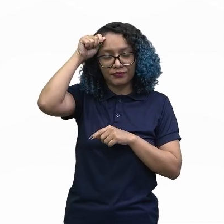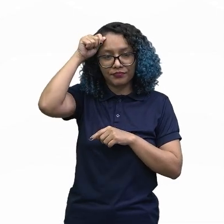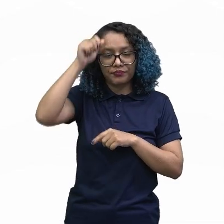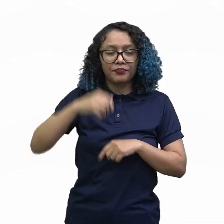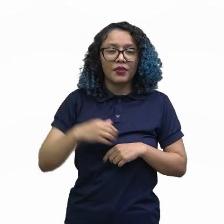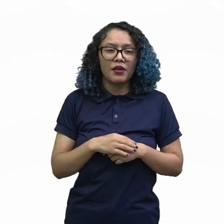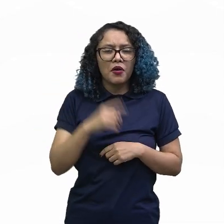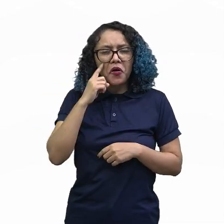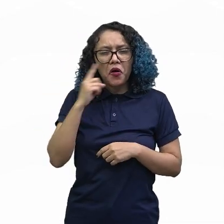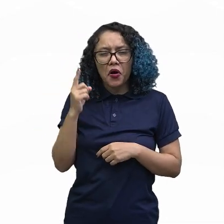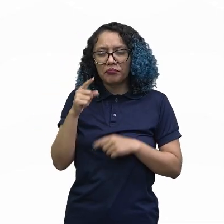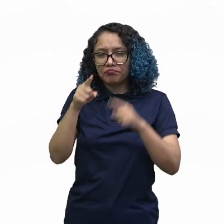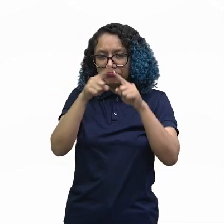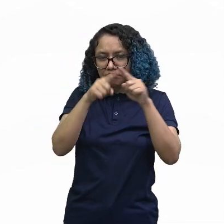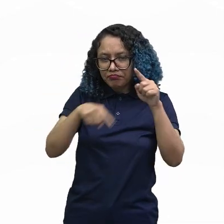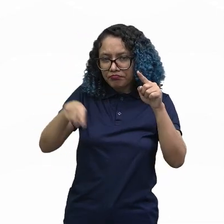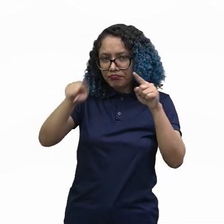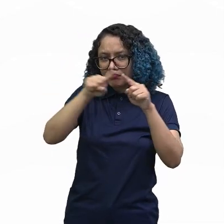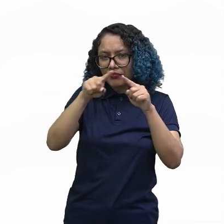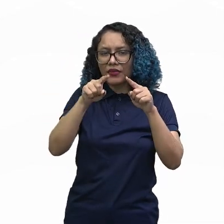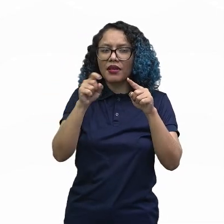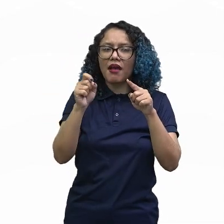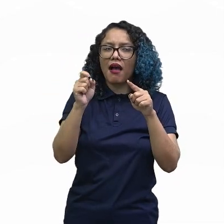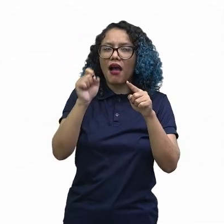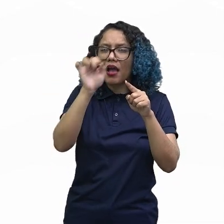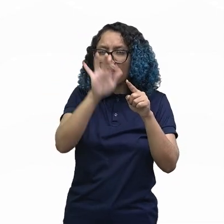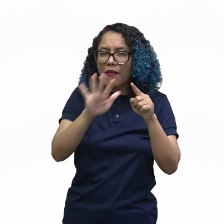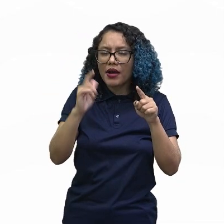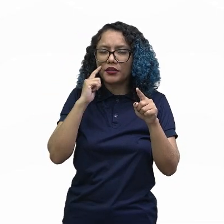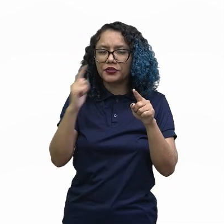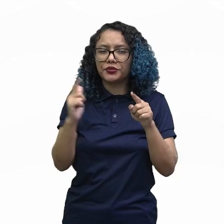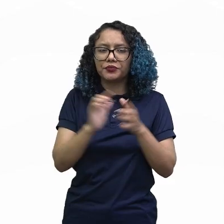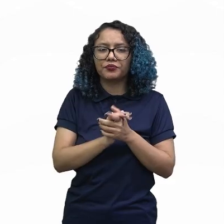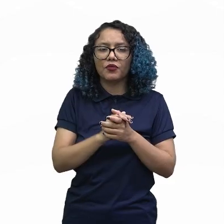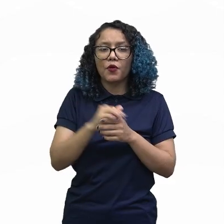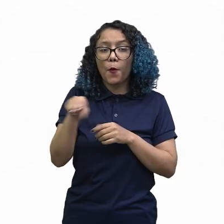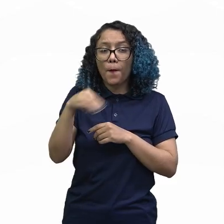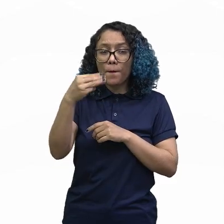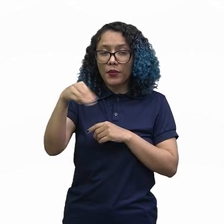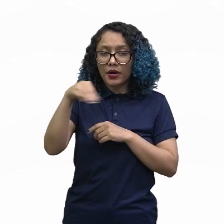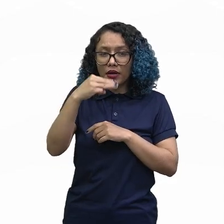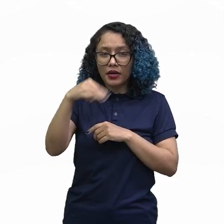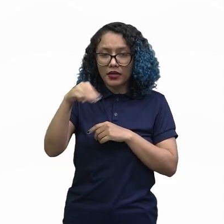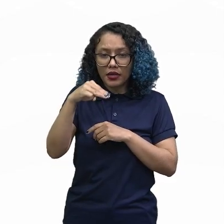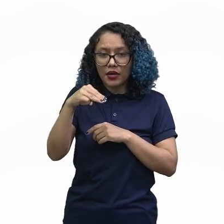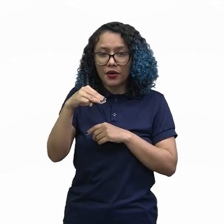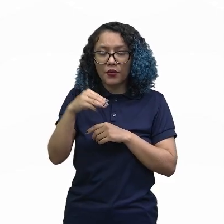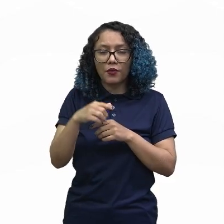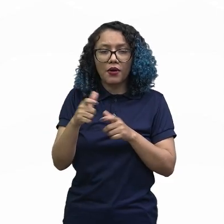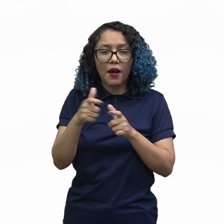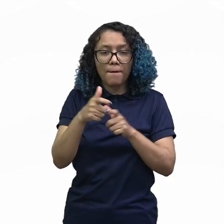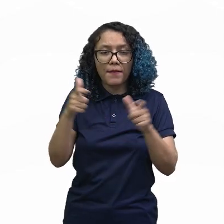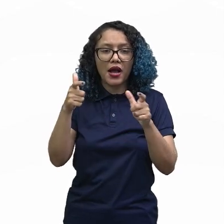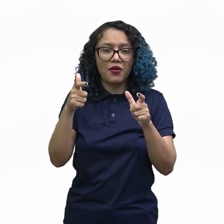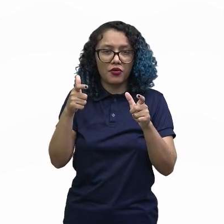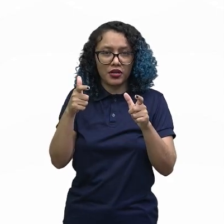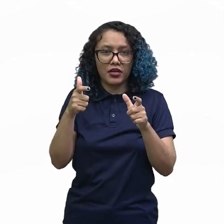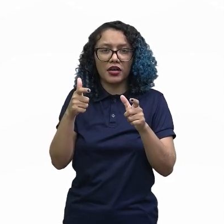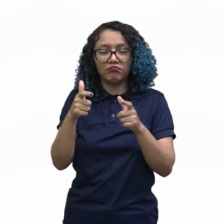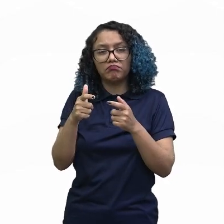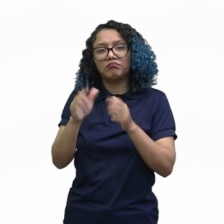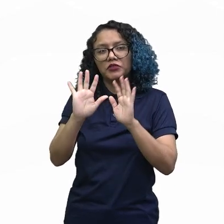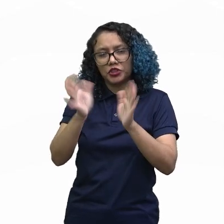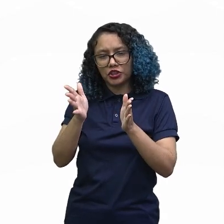nesse infográfico que o Maranhão ele conta com o maior número de